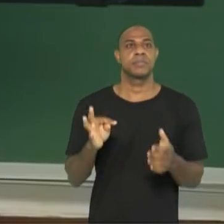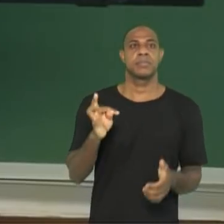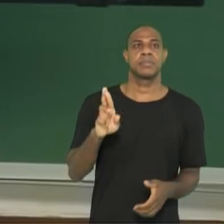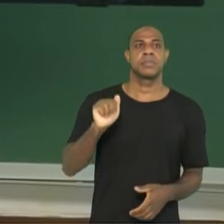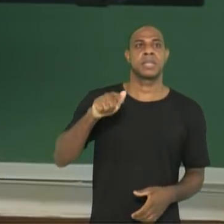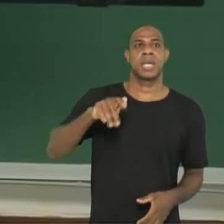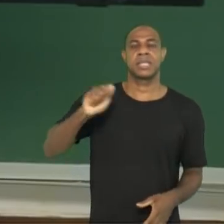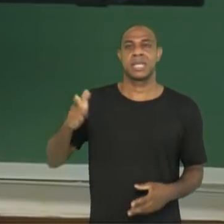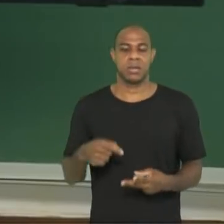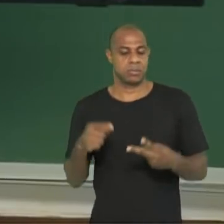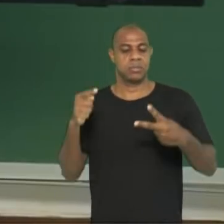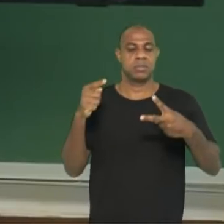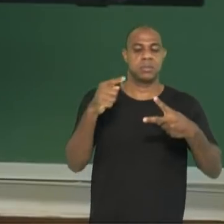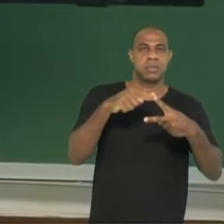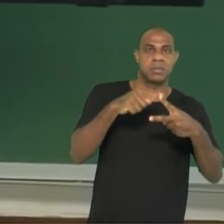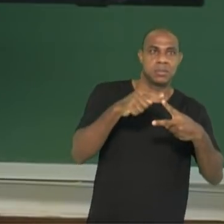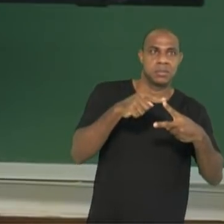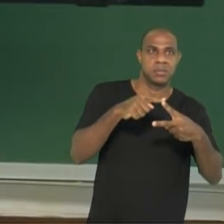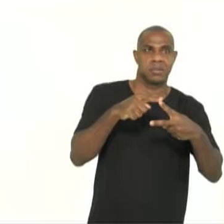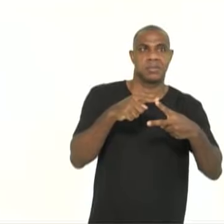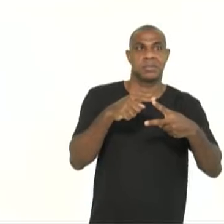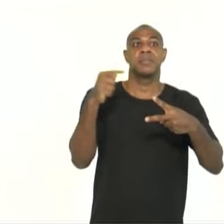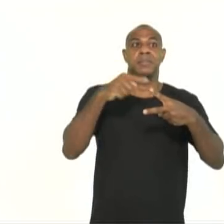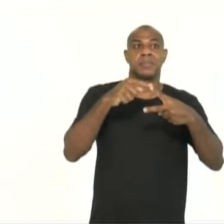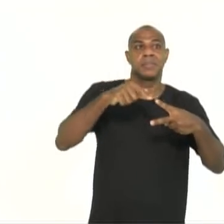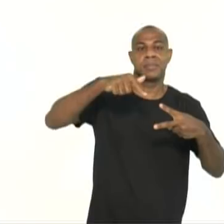e branquial.